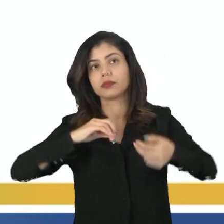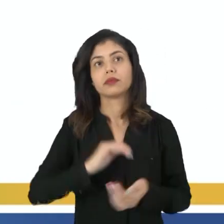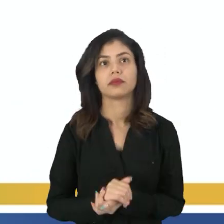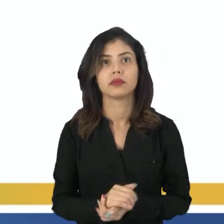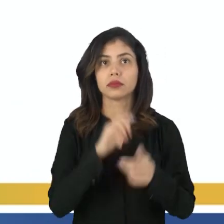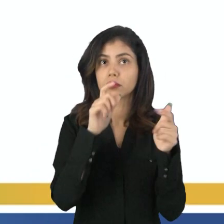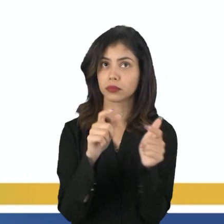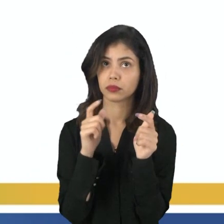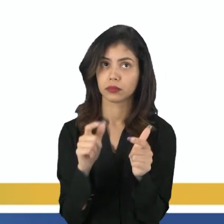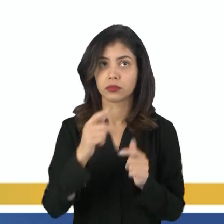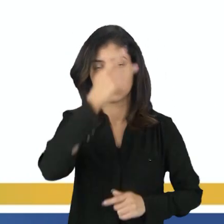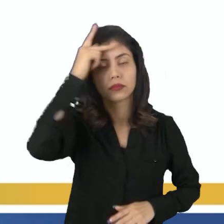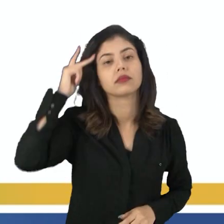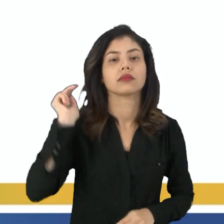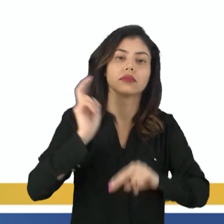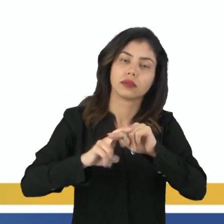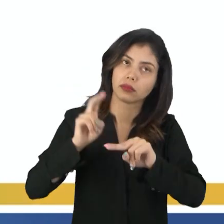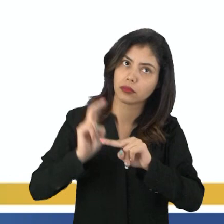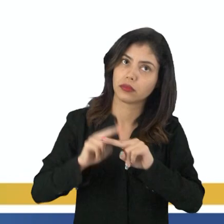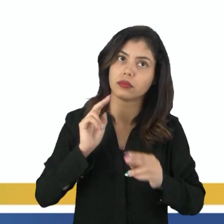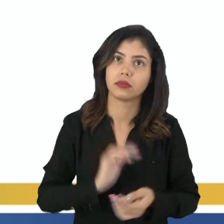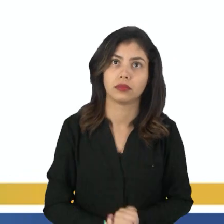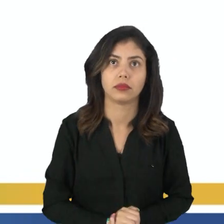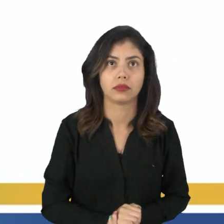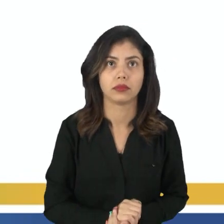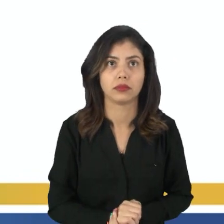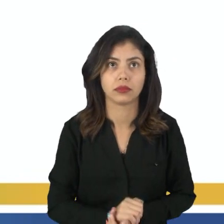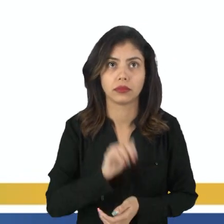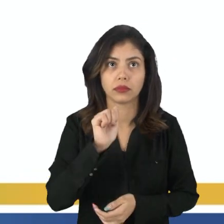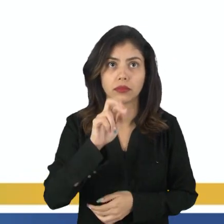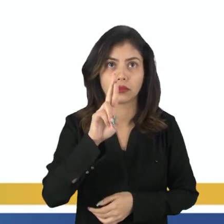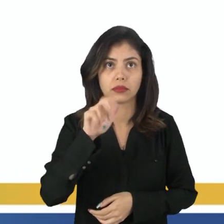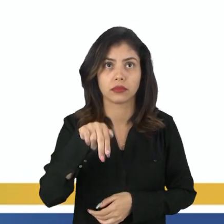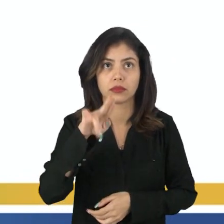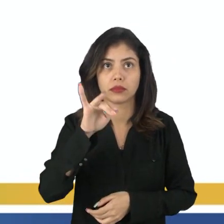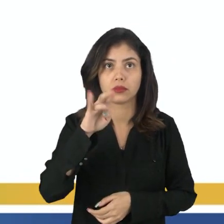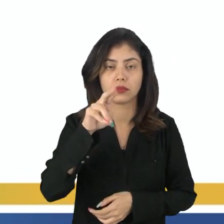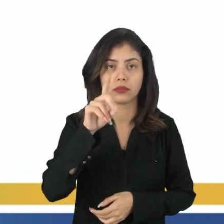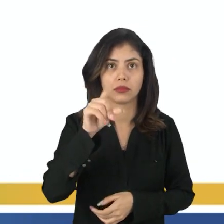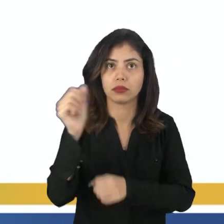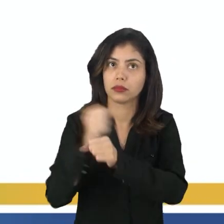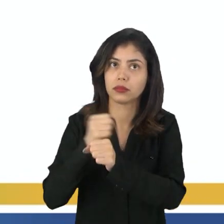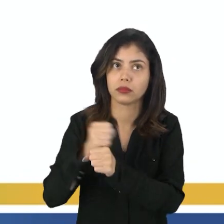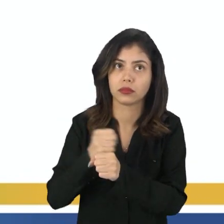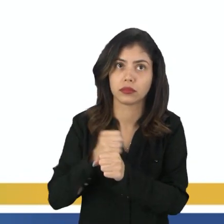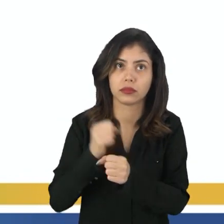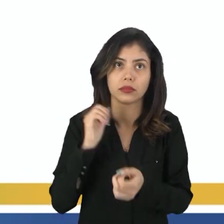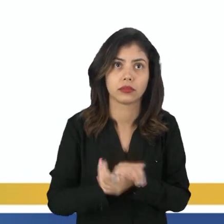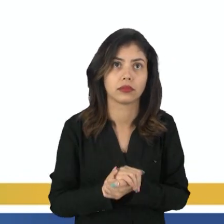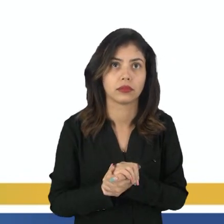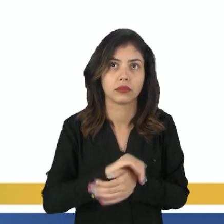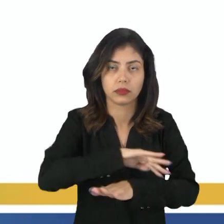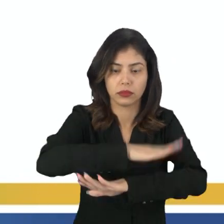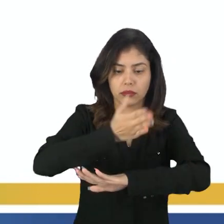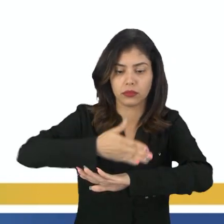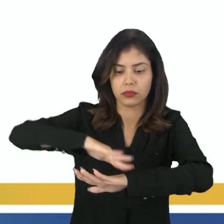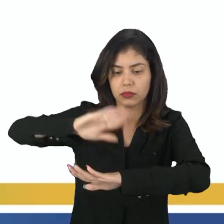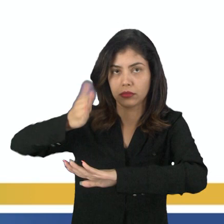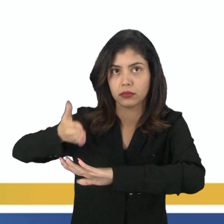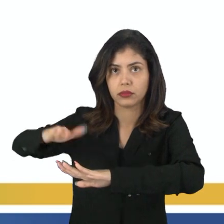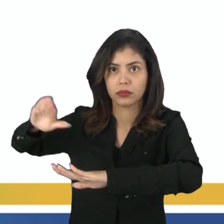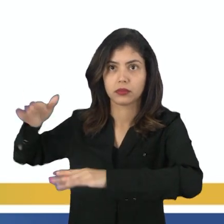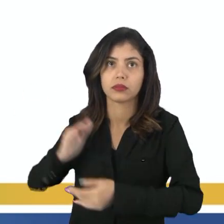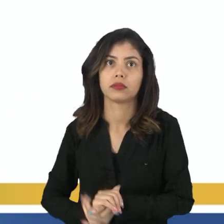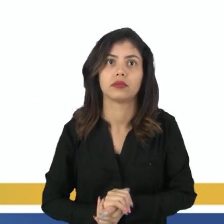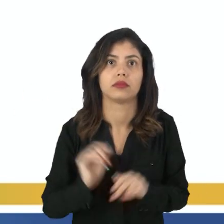para acomodar o público, que era a arquibancada, né? Construída em encostas